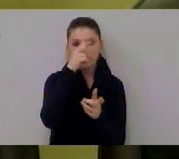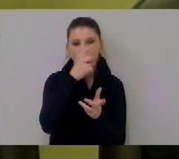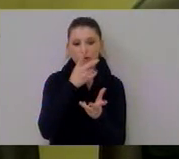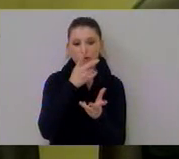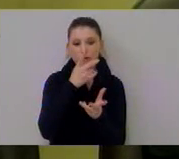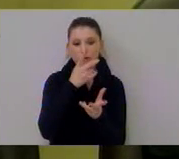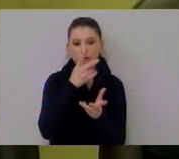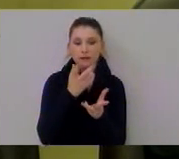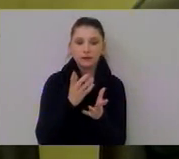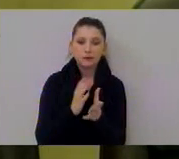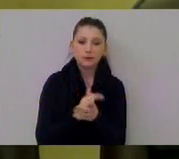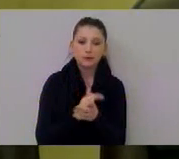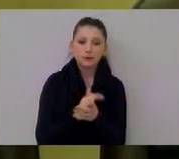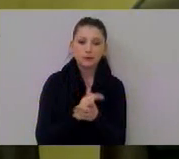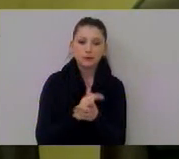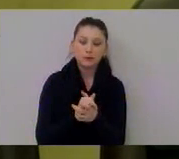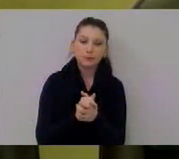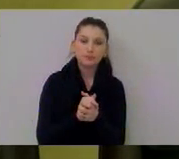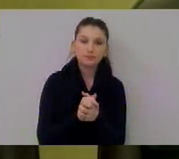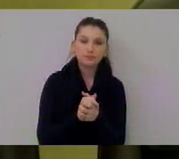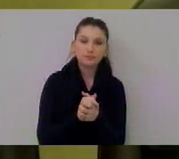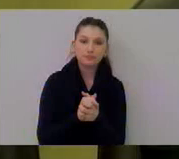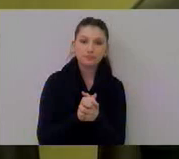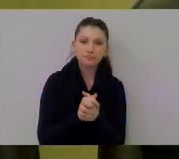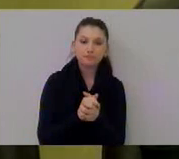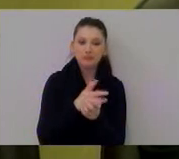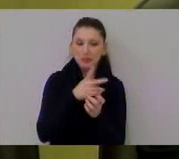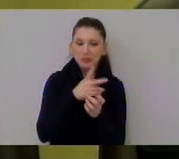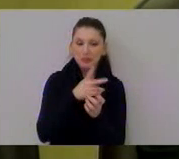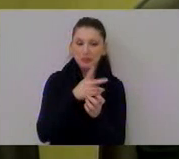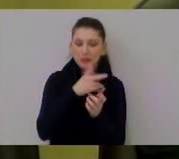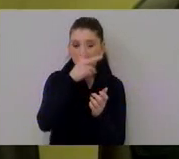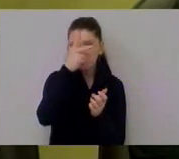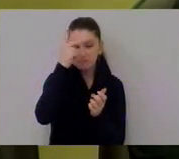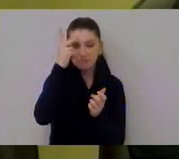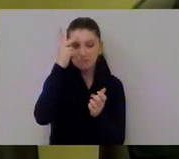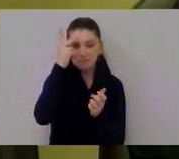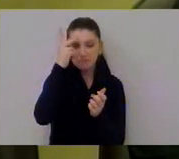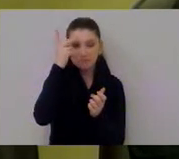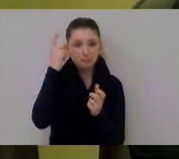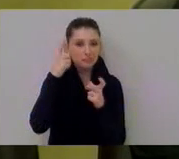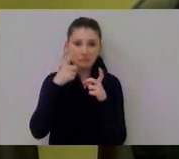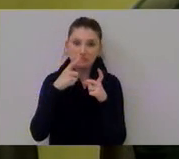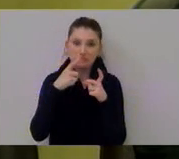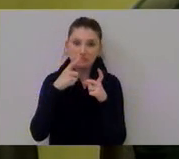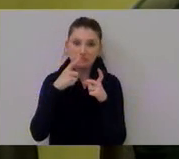acaba que a prefeitura não resolve, não sei o que acontece.